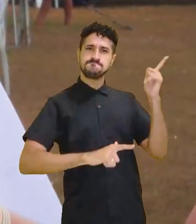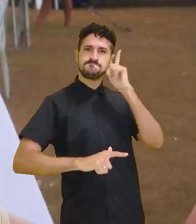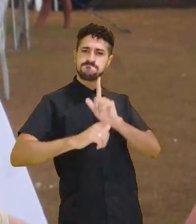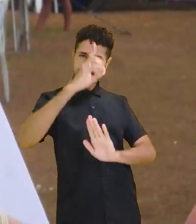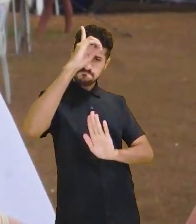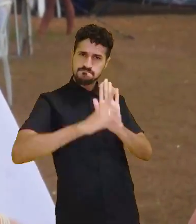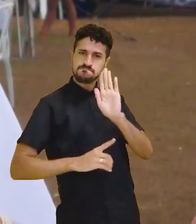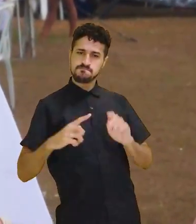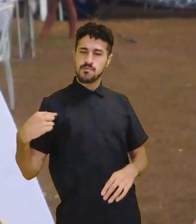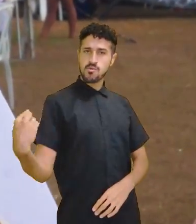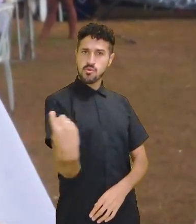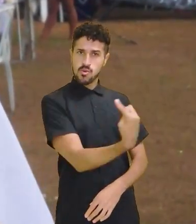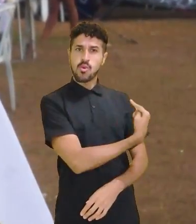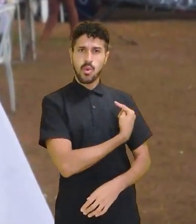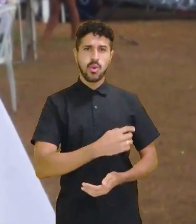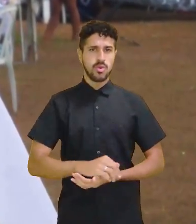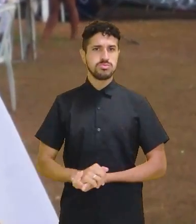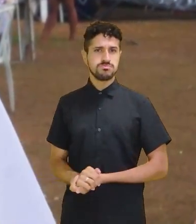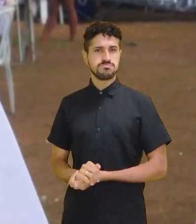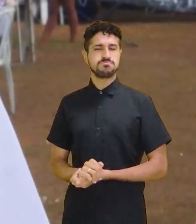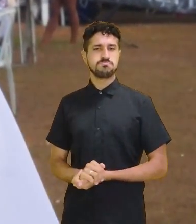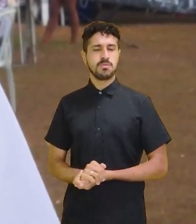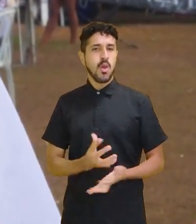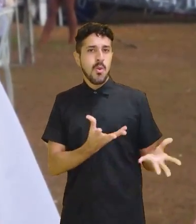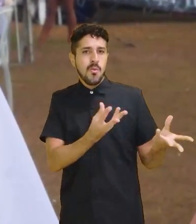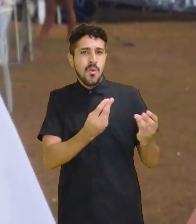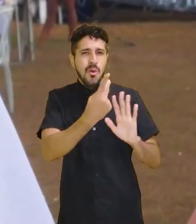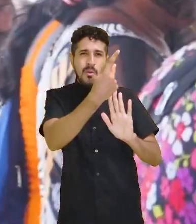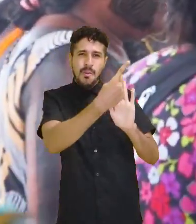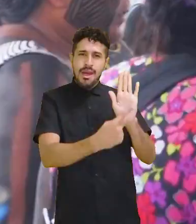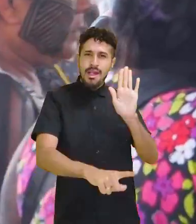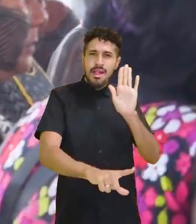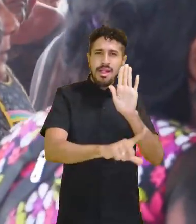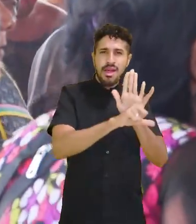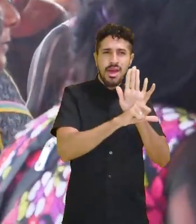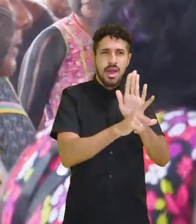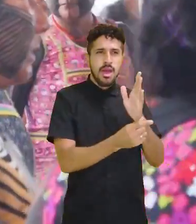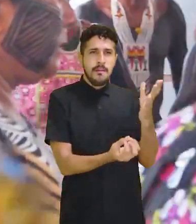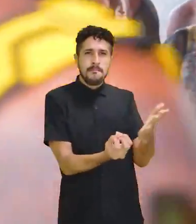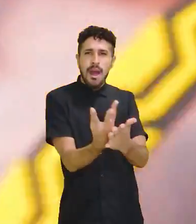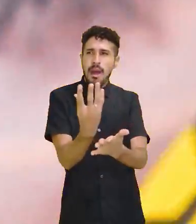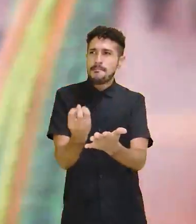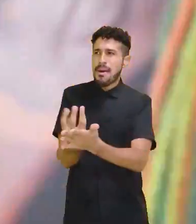lutando pelos nossos direitos dos povos indígenas. Tem muito PL